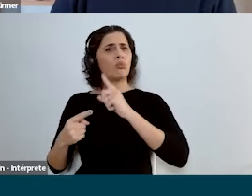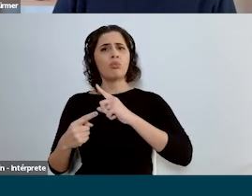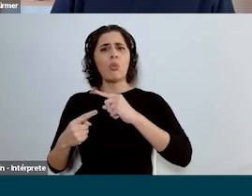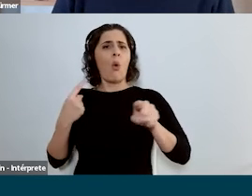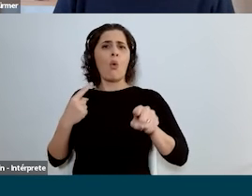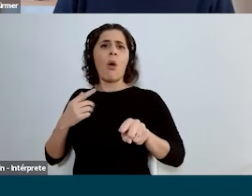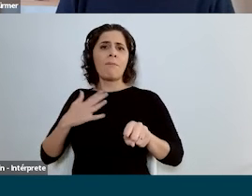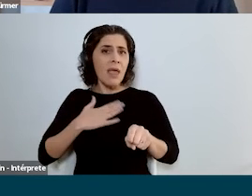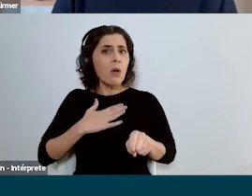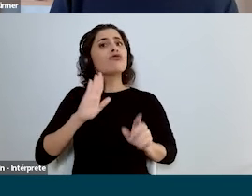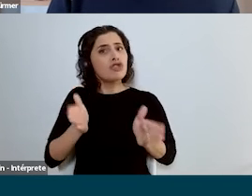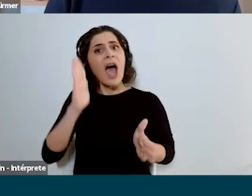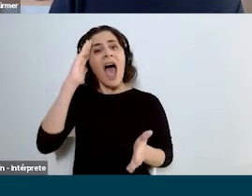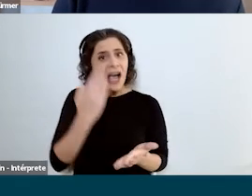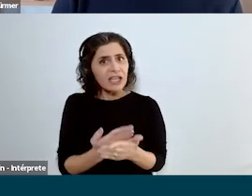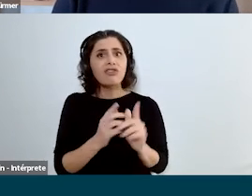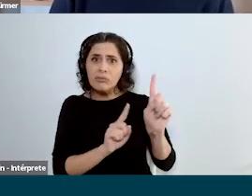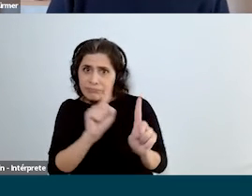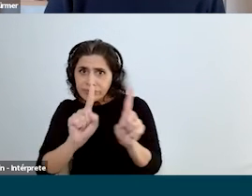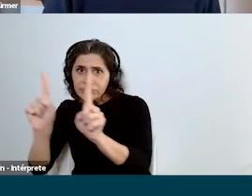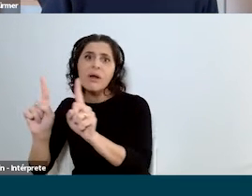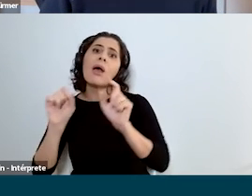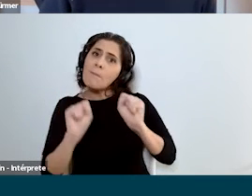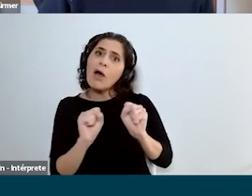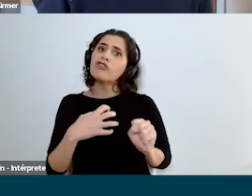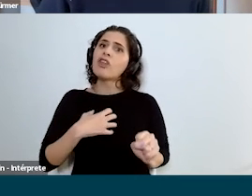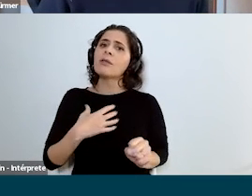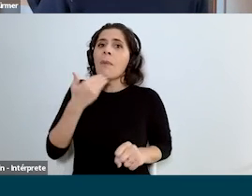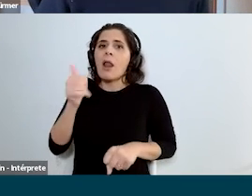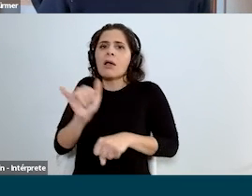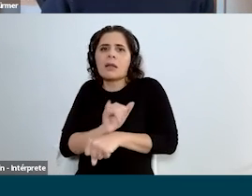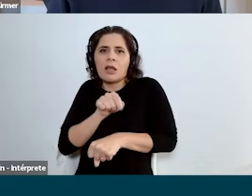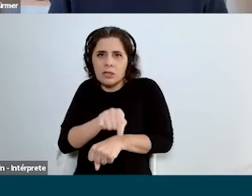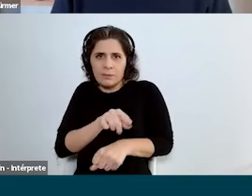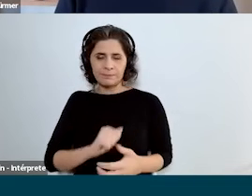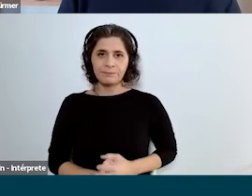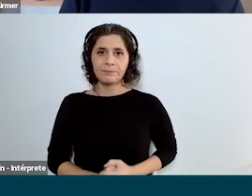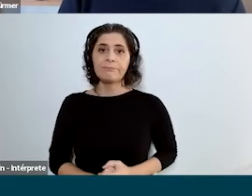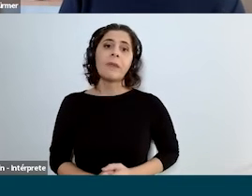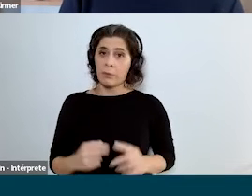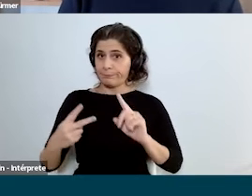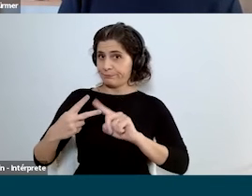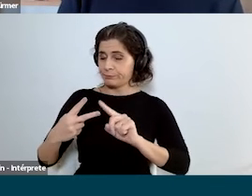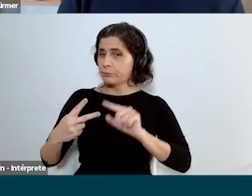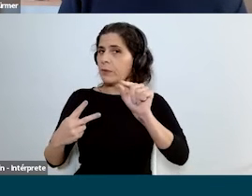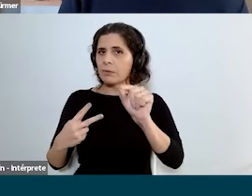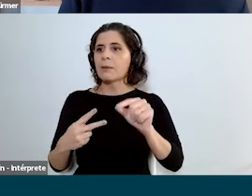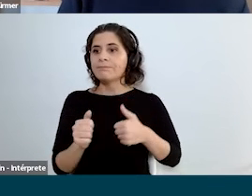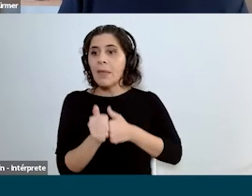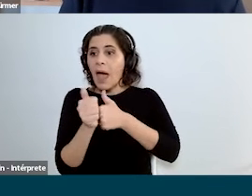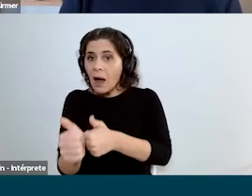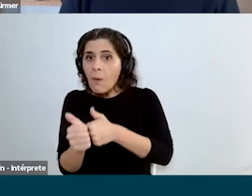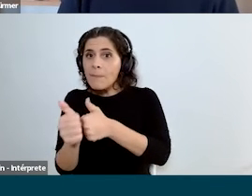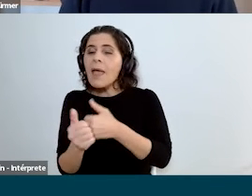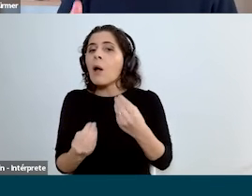que não estão relacionadas, não são melhores do que as apostas que você já tem para mexer os ponteiros. Segundo, é acompanhar de fato